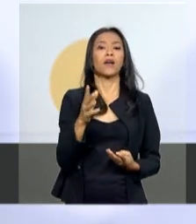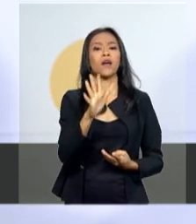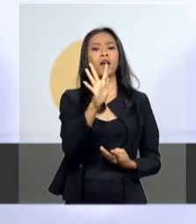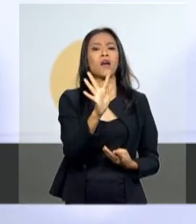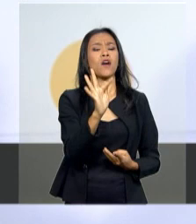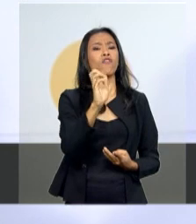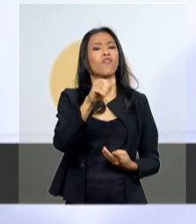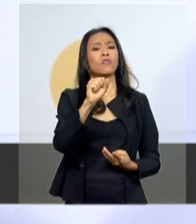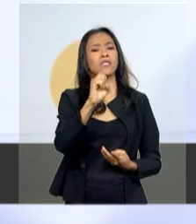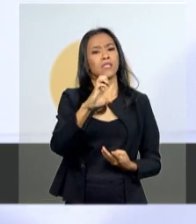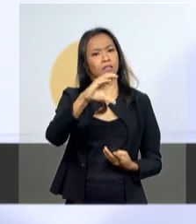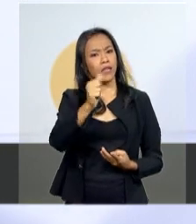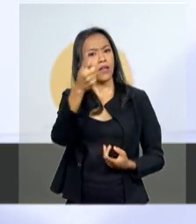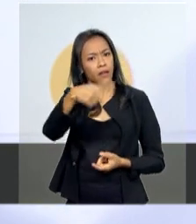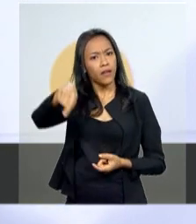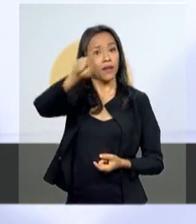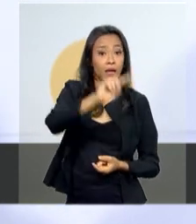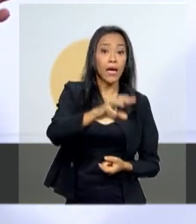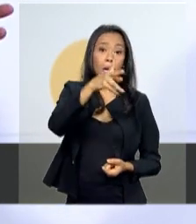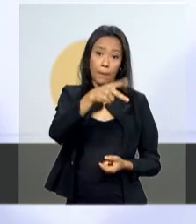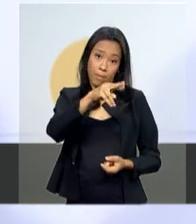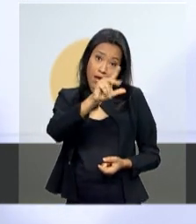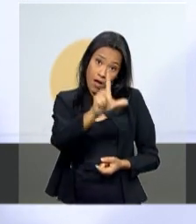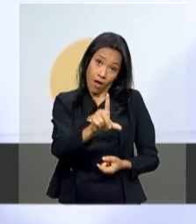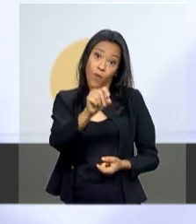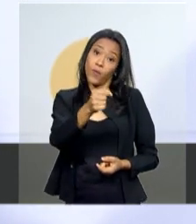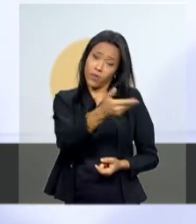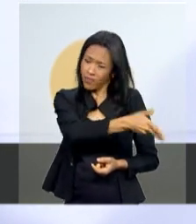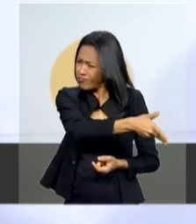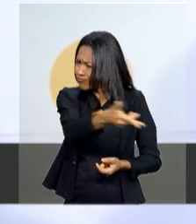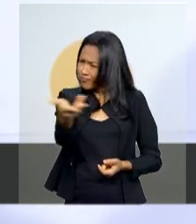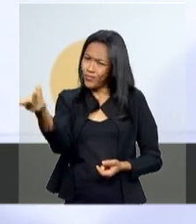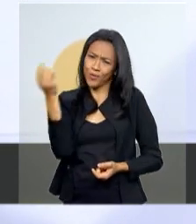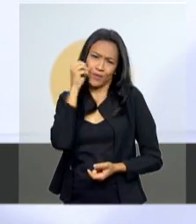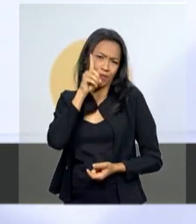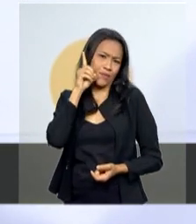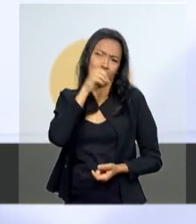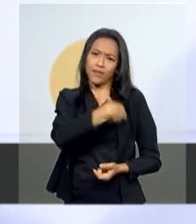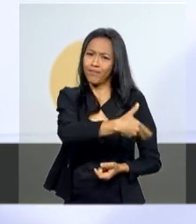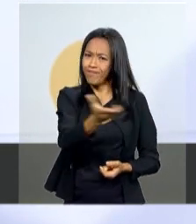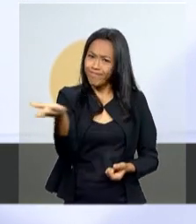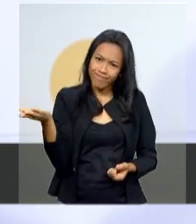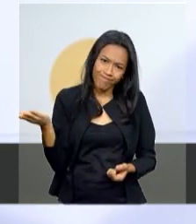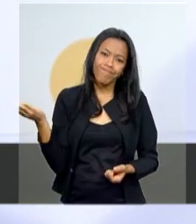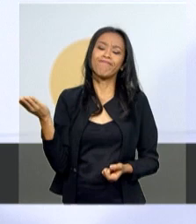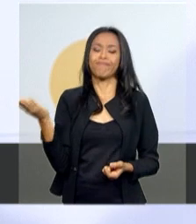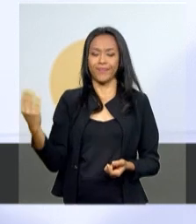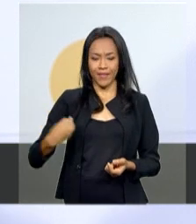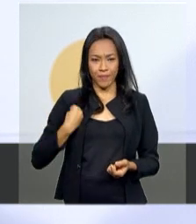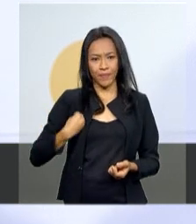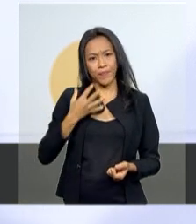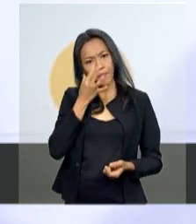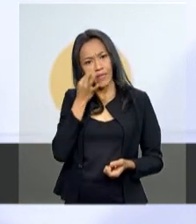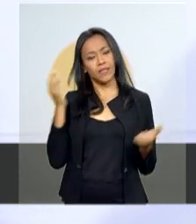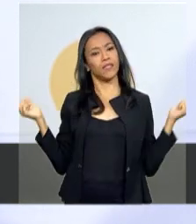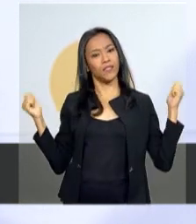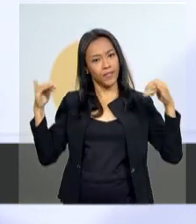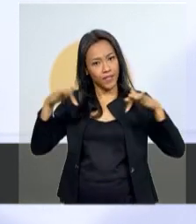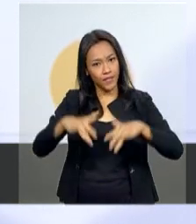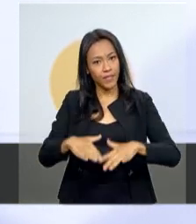o o paulo abi ackel os parlamentares em geral o ministro ives gandra martins filho